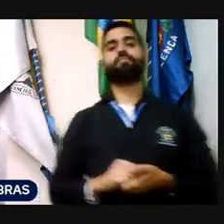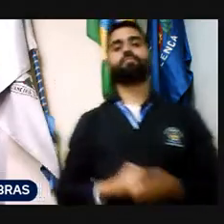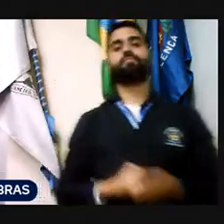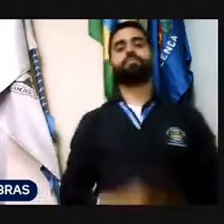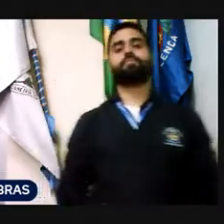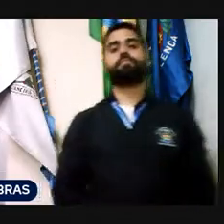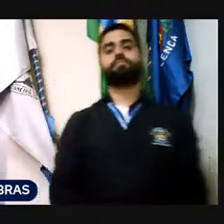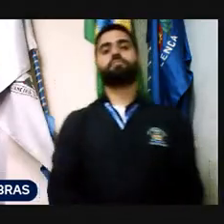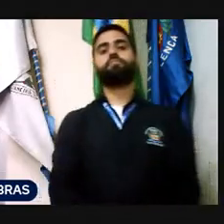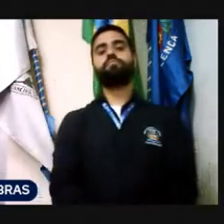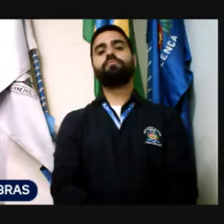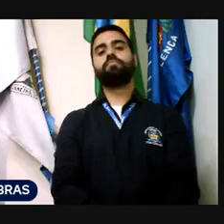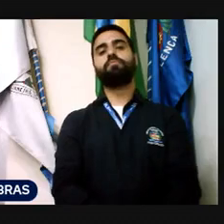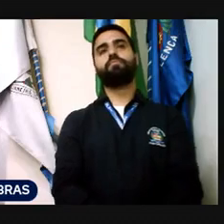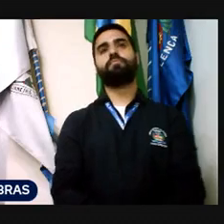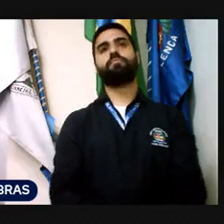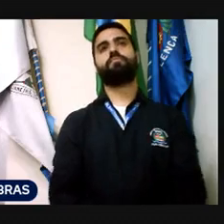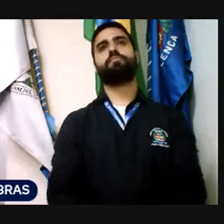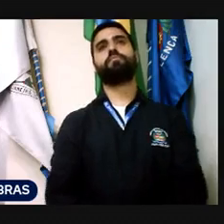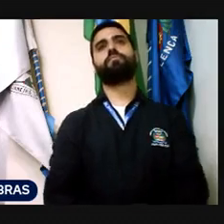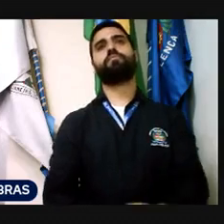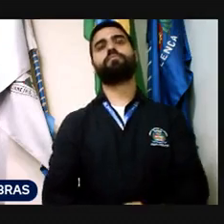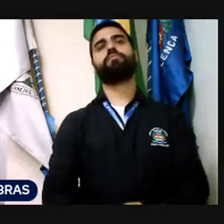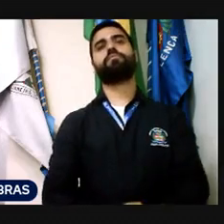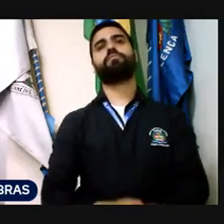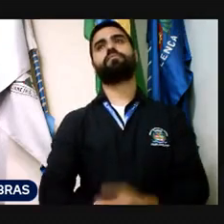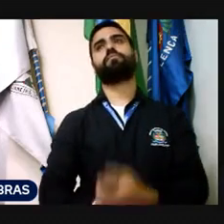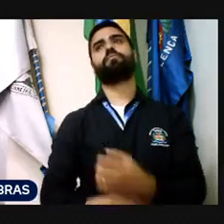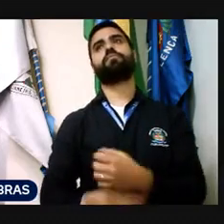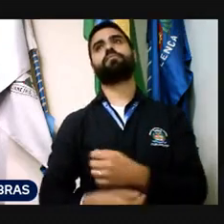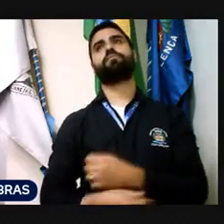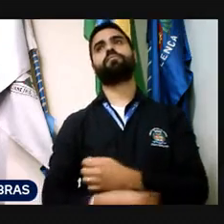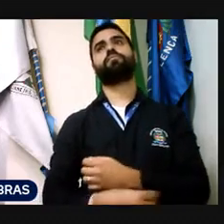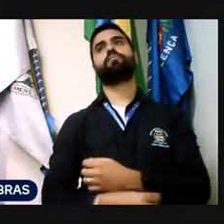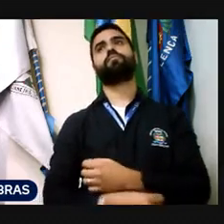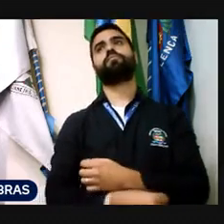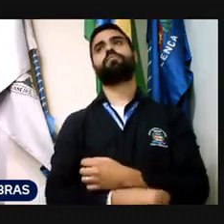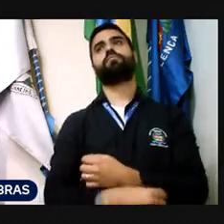Hoje pedi aqui uma das minhas indicações, né?